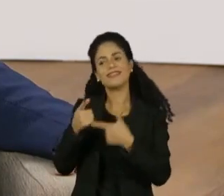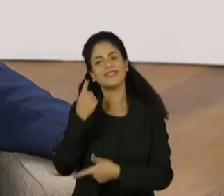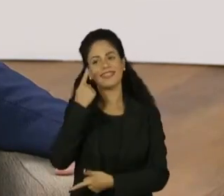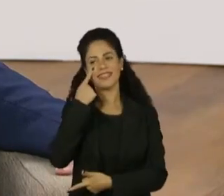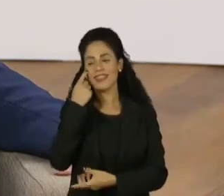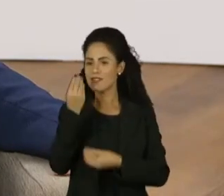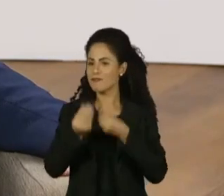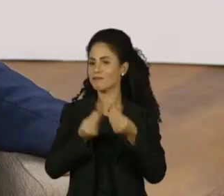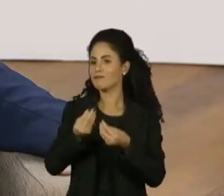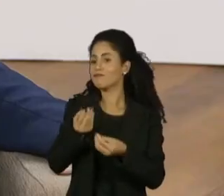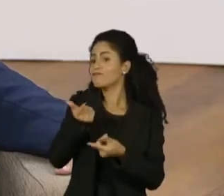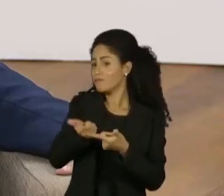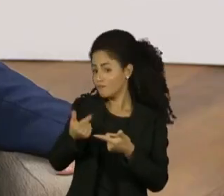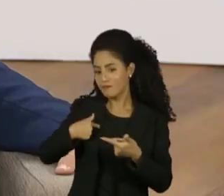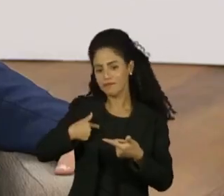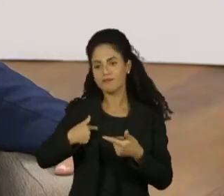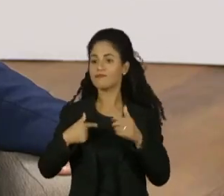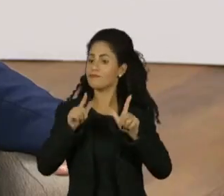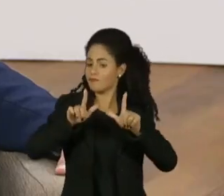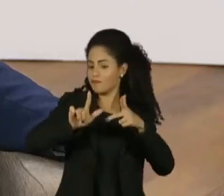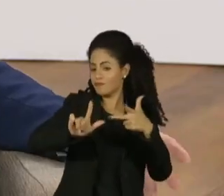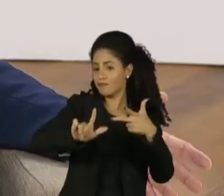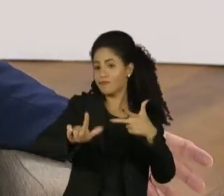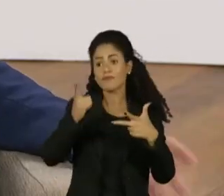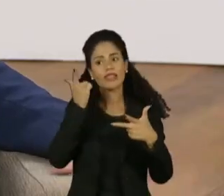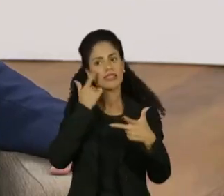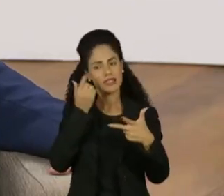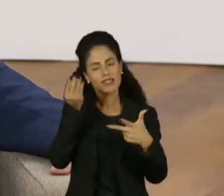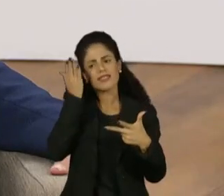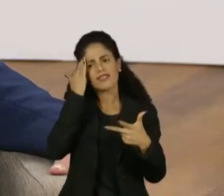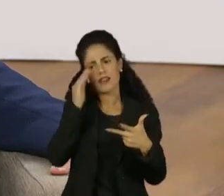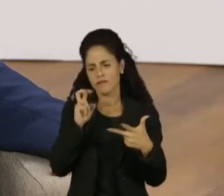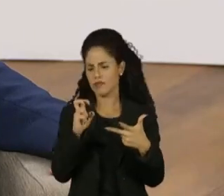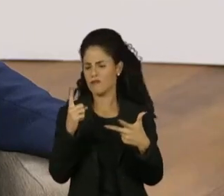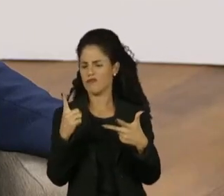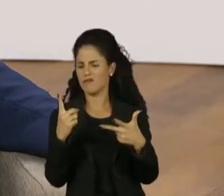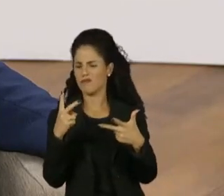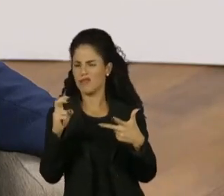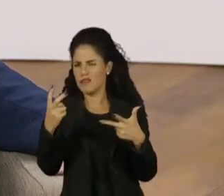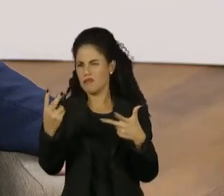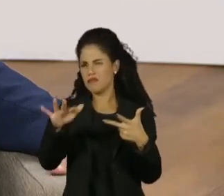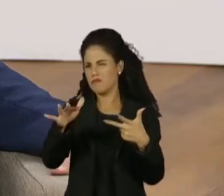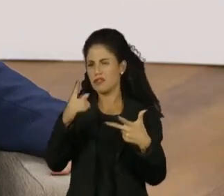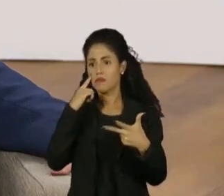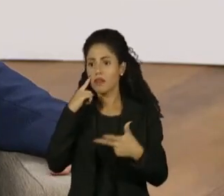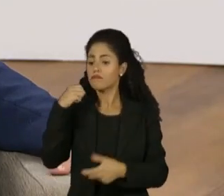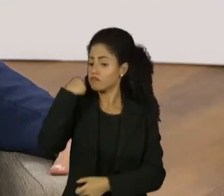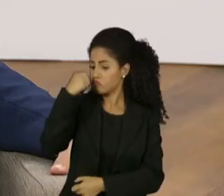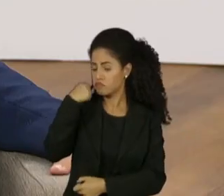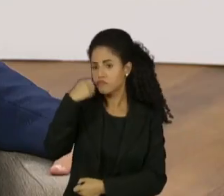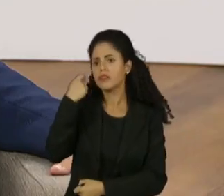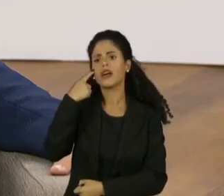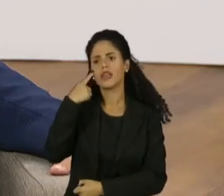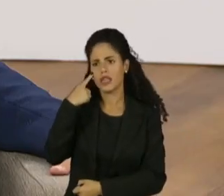eu diria, da inércia do Legislativo, da maneira como ele se encontra. Hoje a gente tem 51 a 52 senadores que